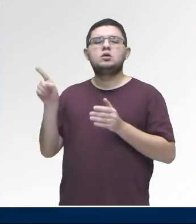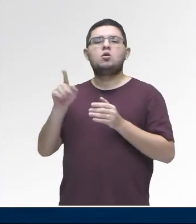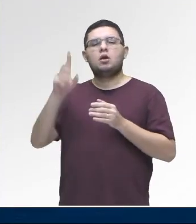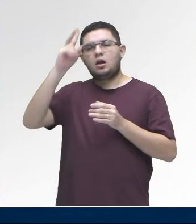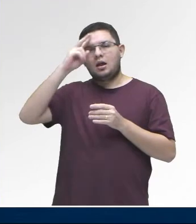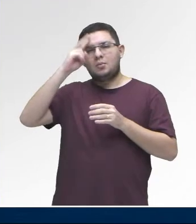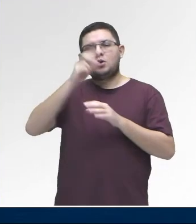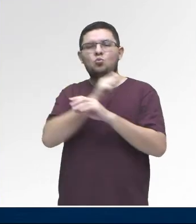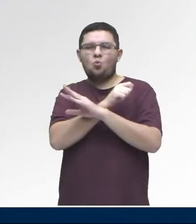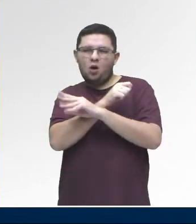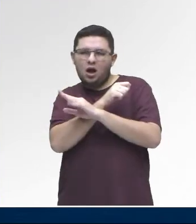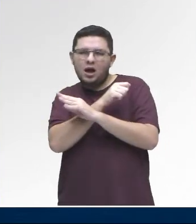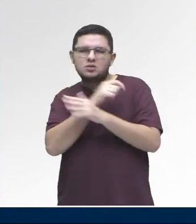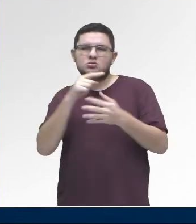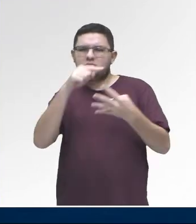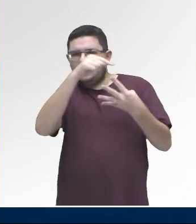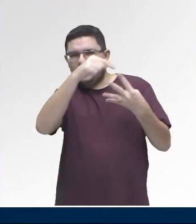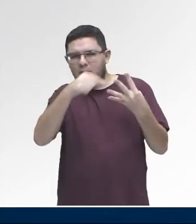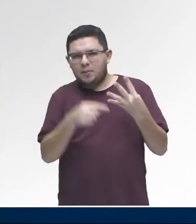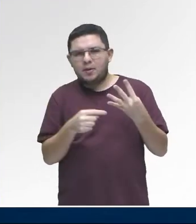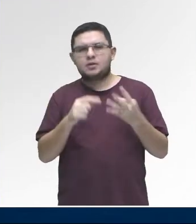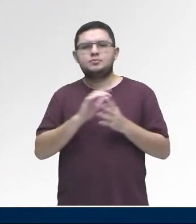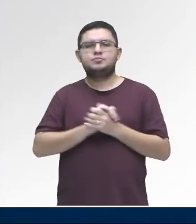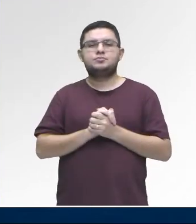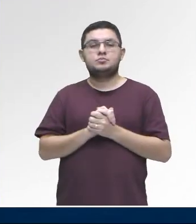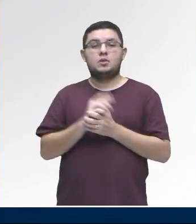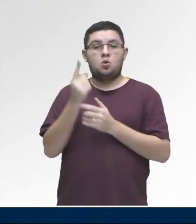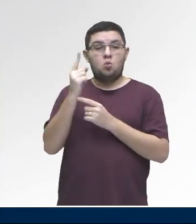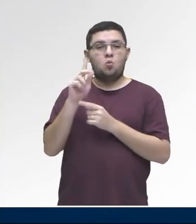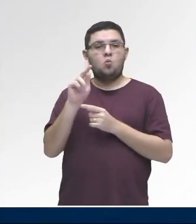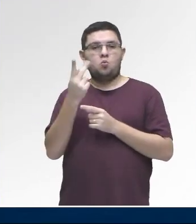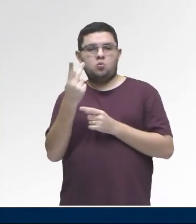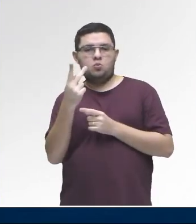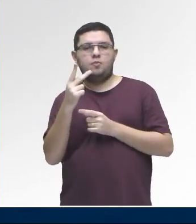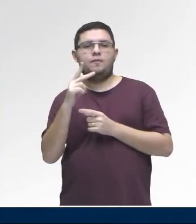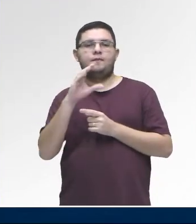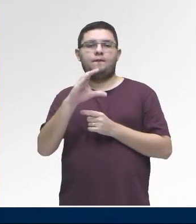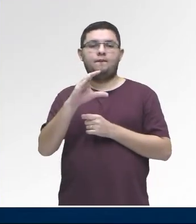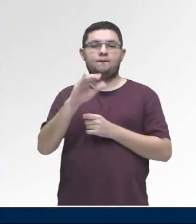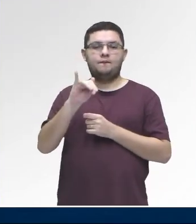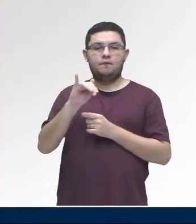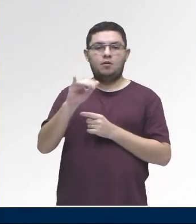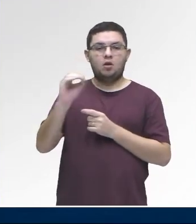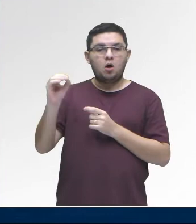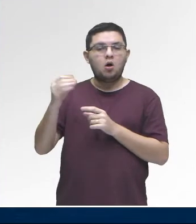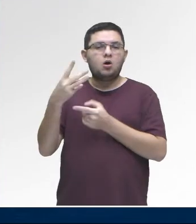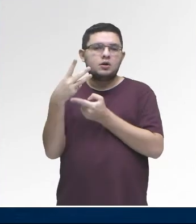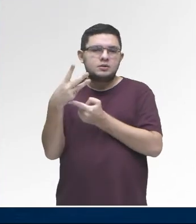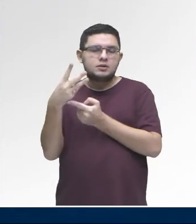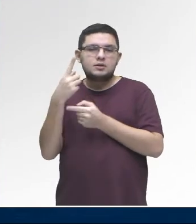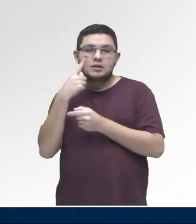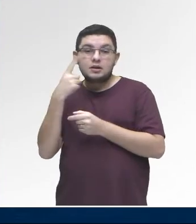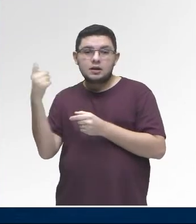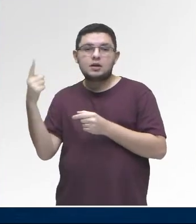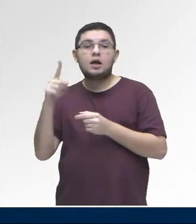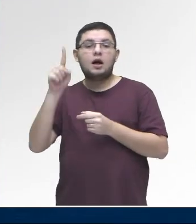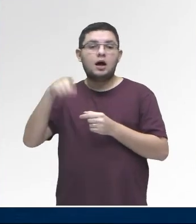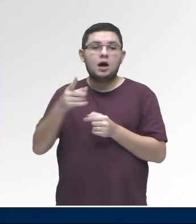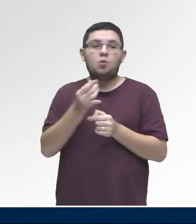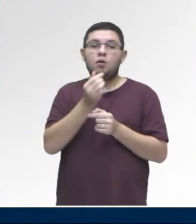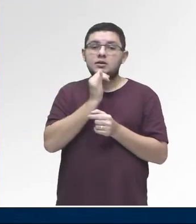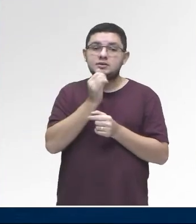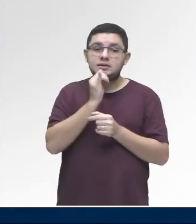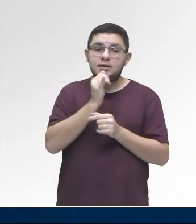fornecidos, o ácido clórico, tá aqui, né? O ácido clórico é um exemplo de